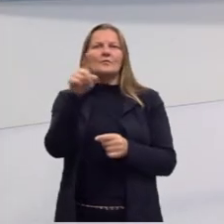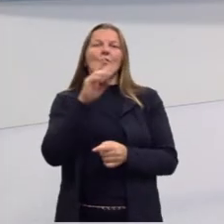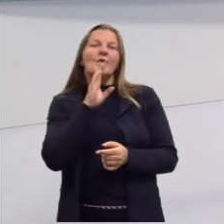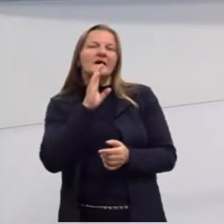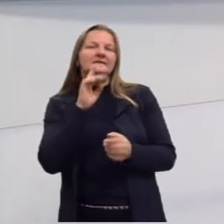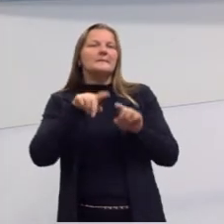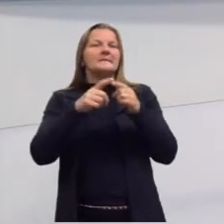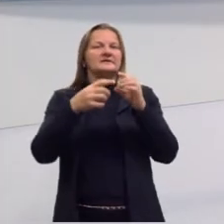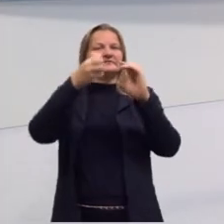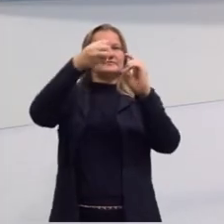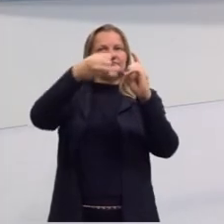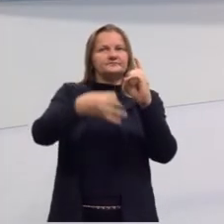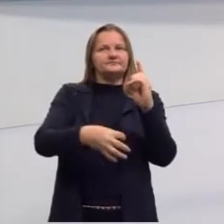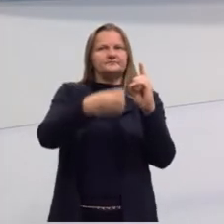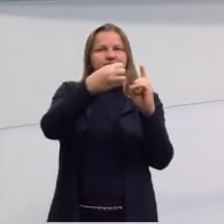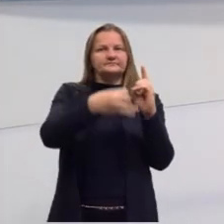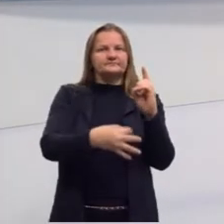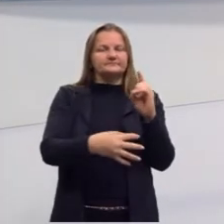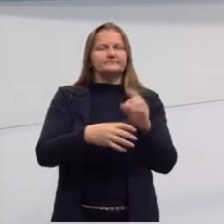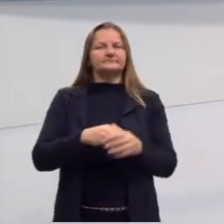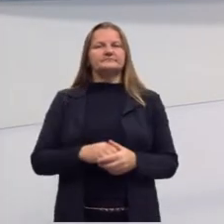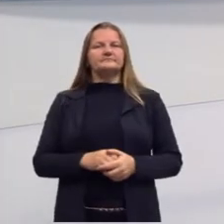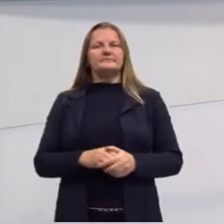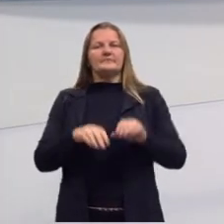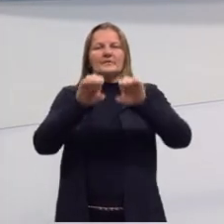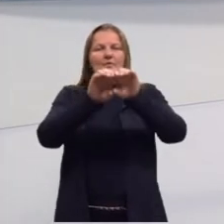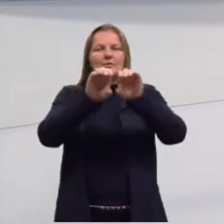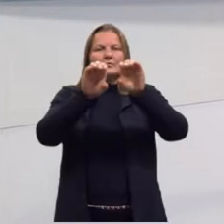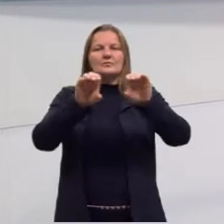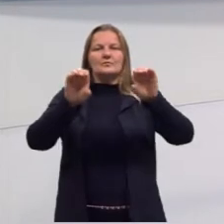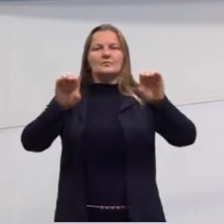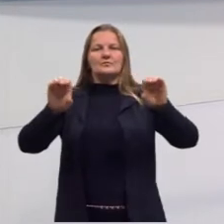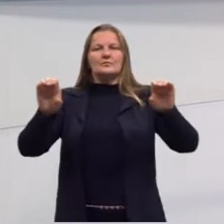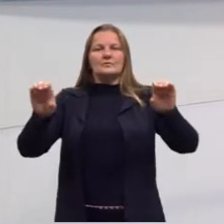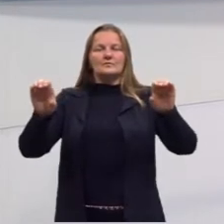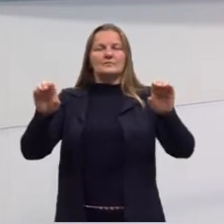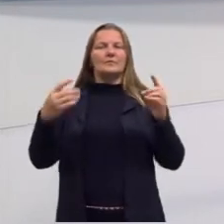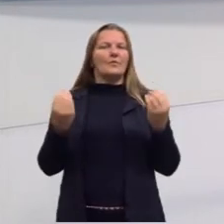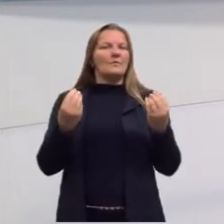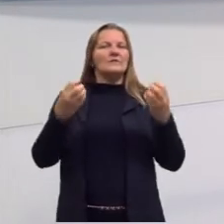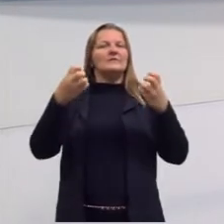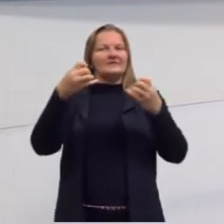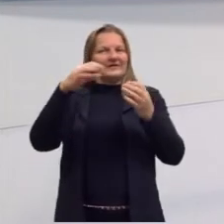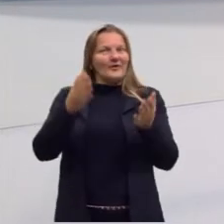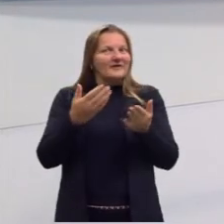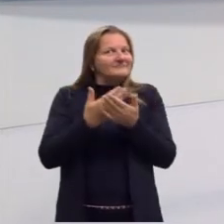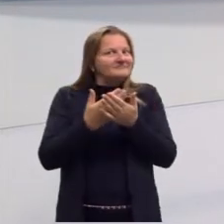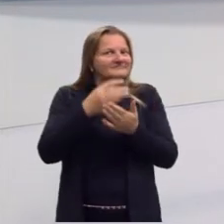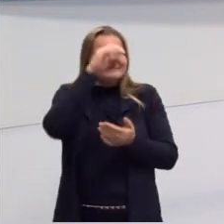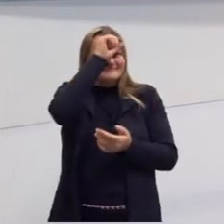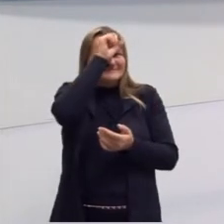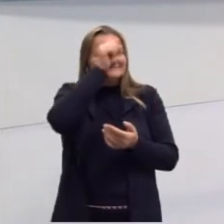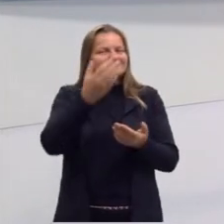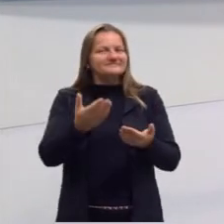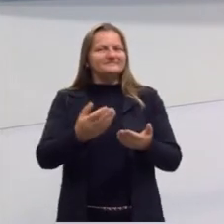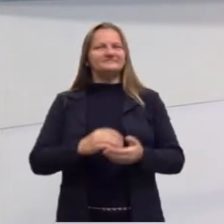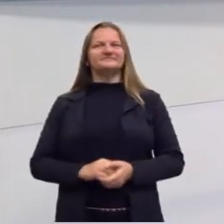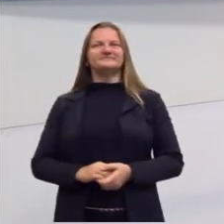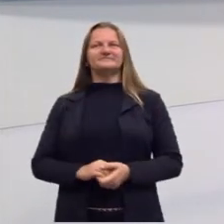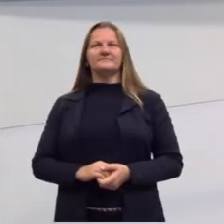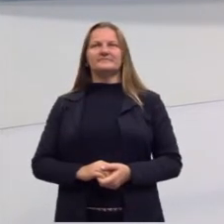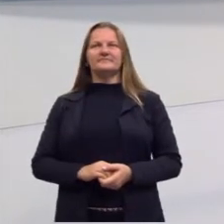a gente conhece né Como assim circuito em série tá a gente vai ver isso justamente agora tá